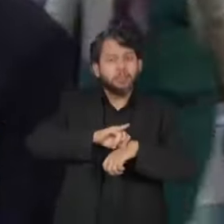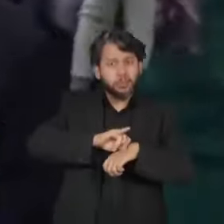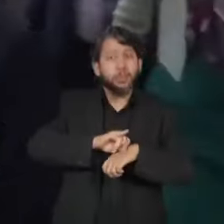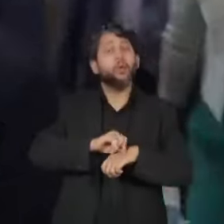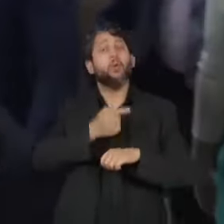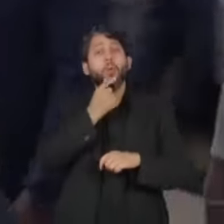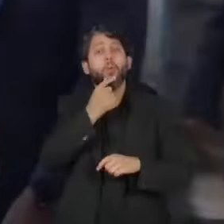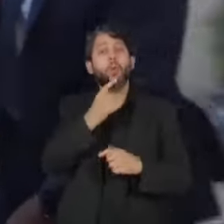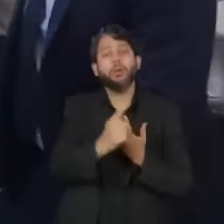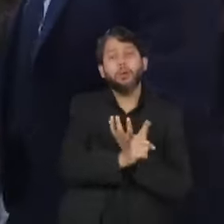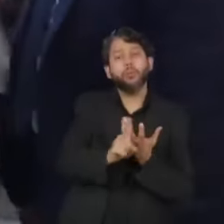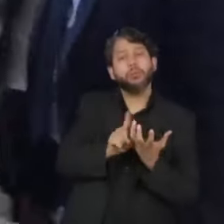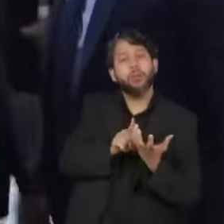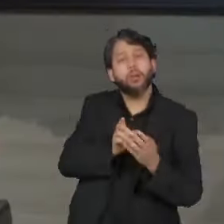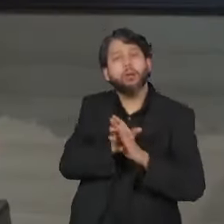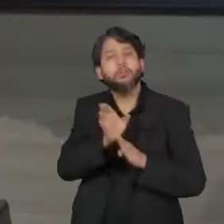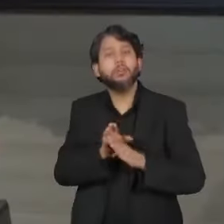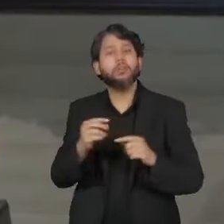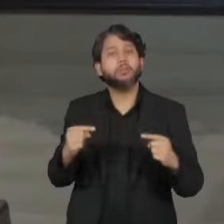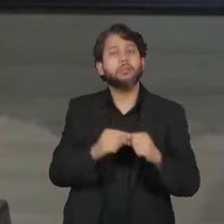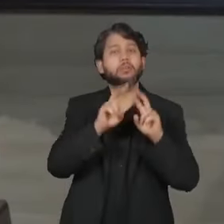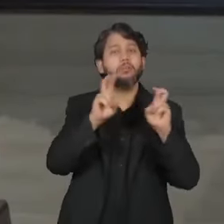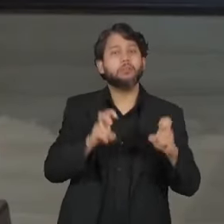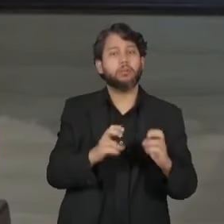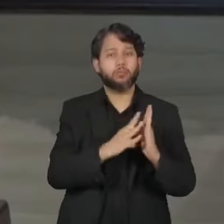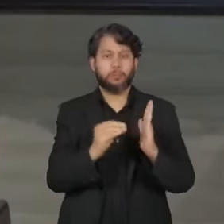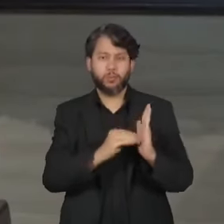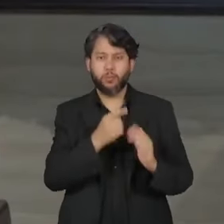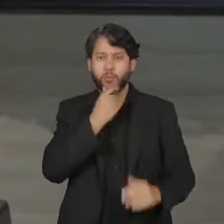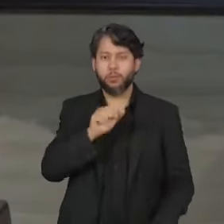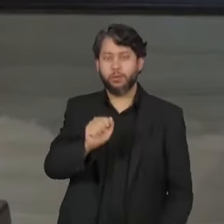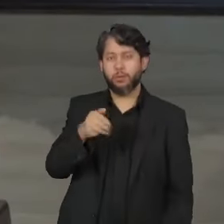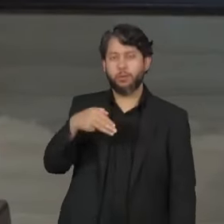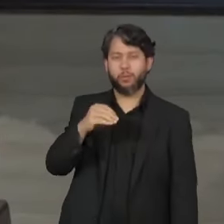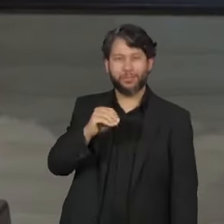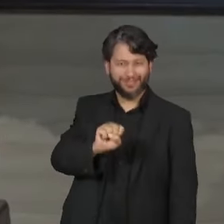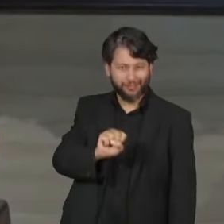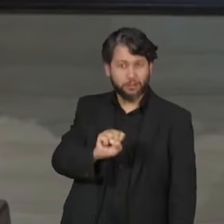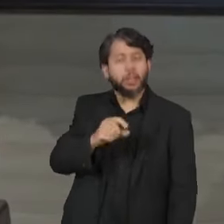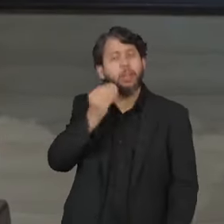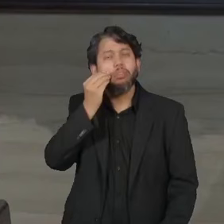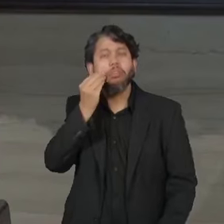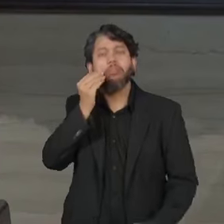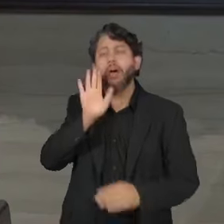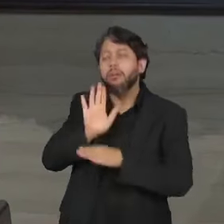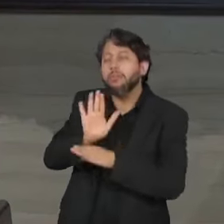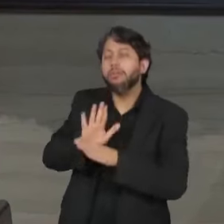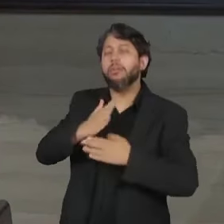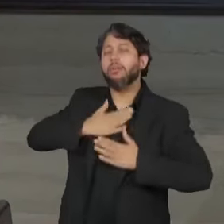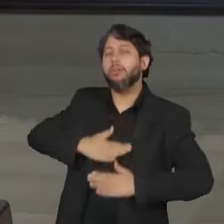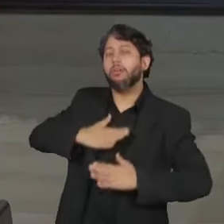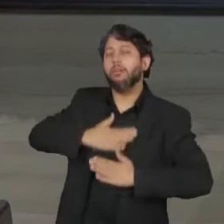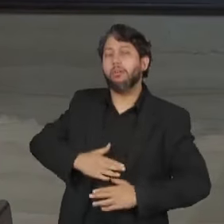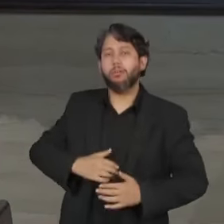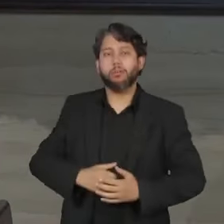Joe biden para assuntos relacionados ao Líbano amamos hin Na tentativa de acalmar os ânimos